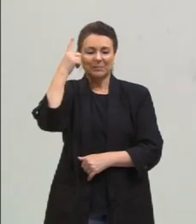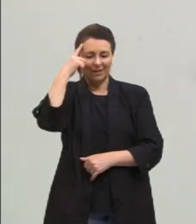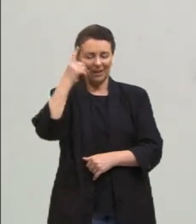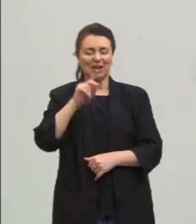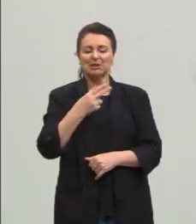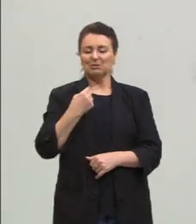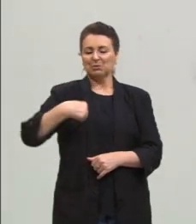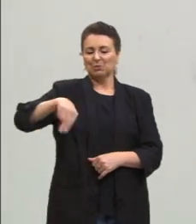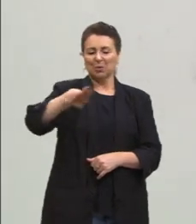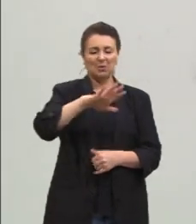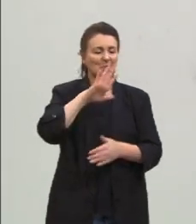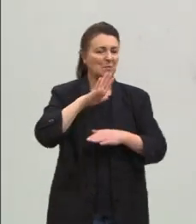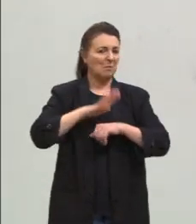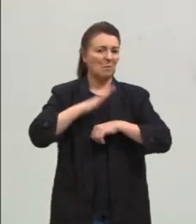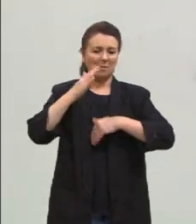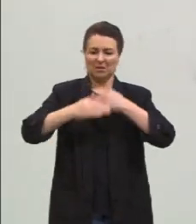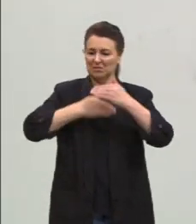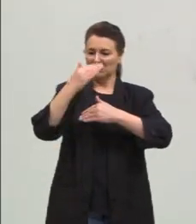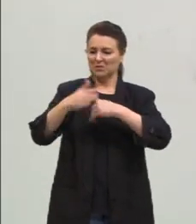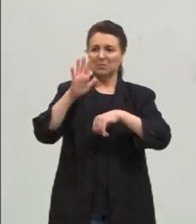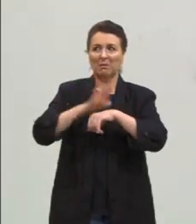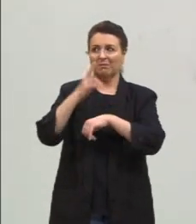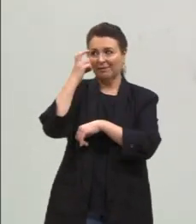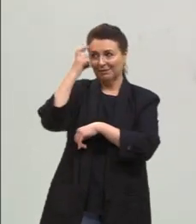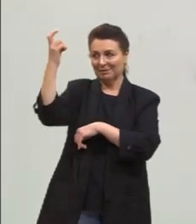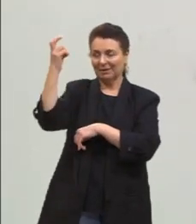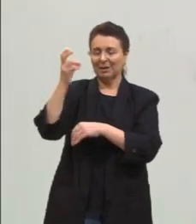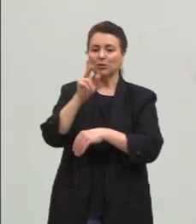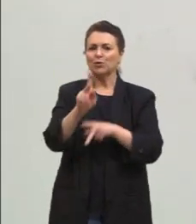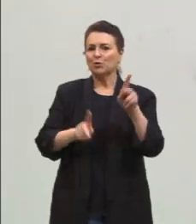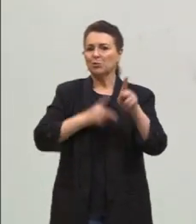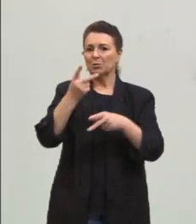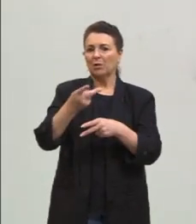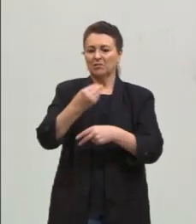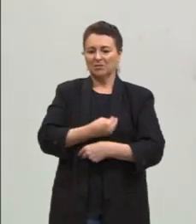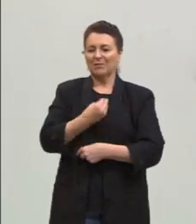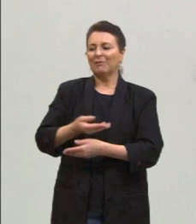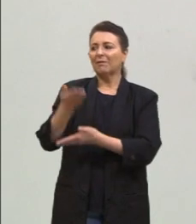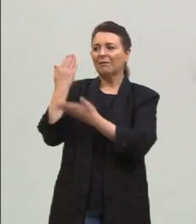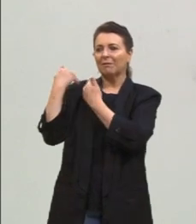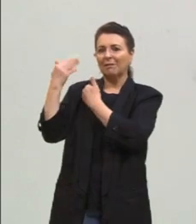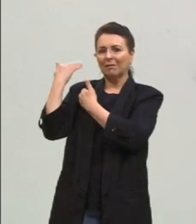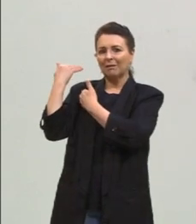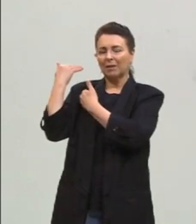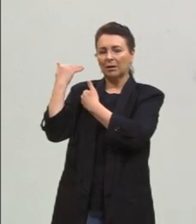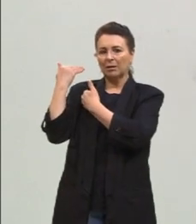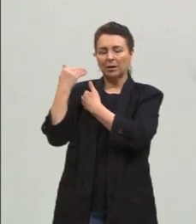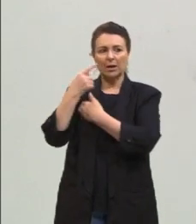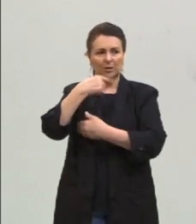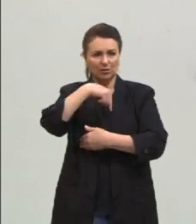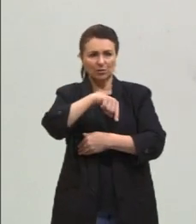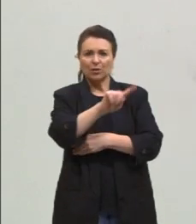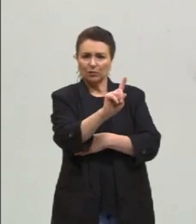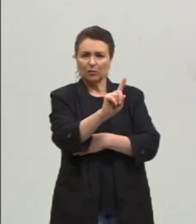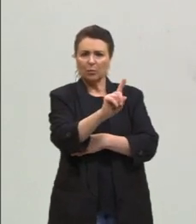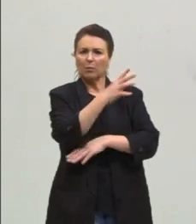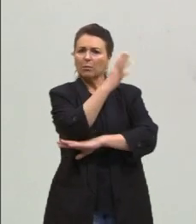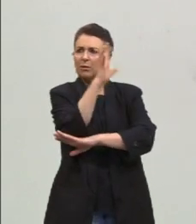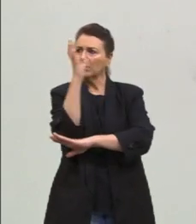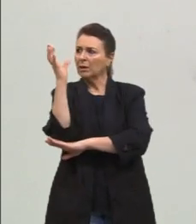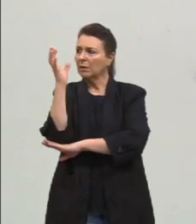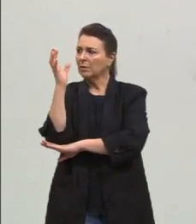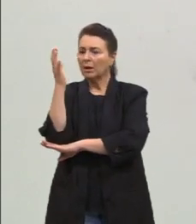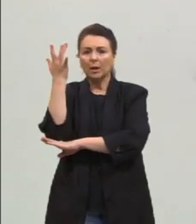muito mais inteligente do que povos originários né povos tradicionais se nos largarem no meio da floresta ali a gente não consegue